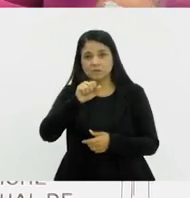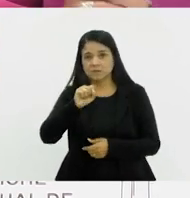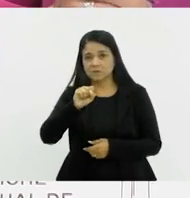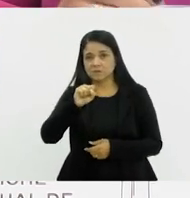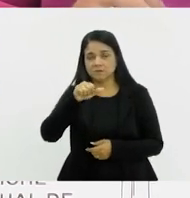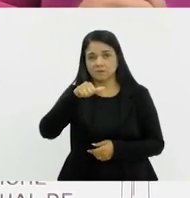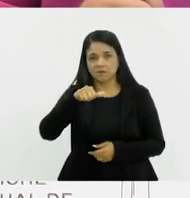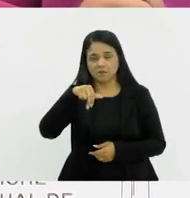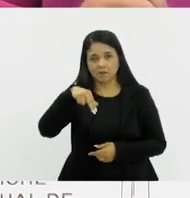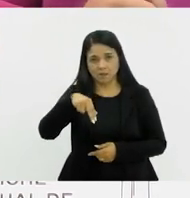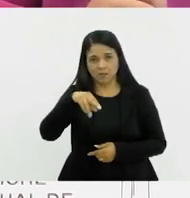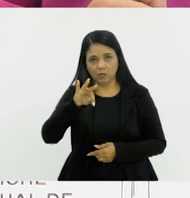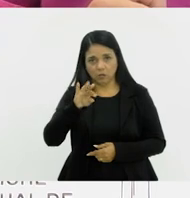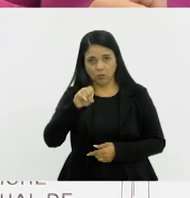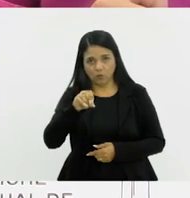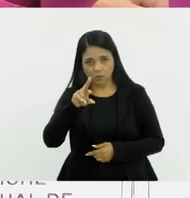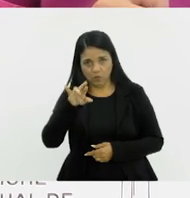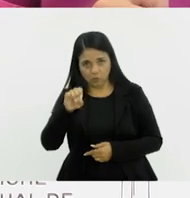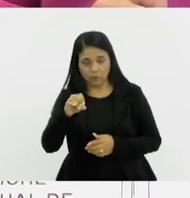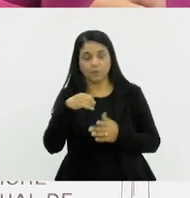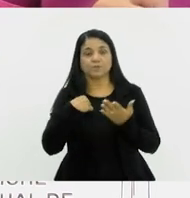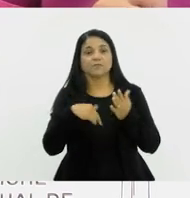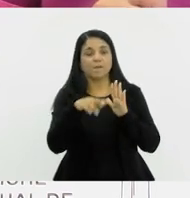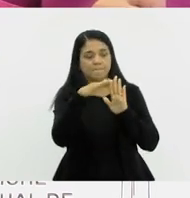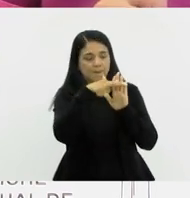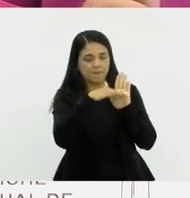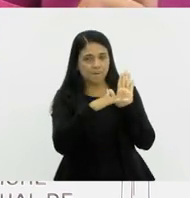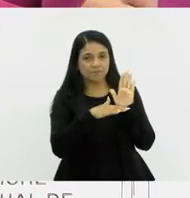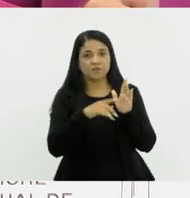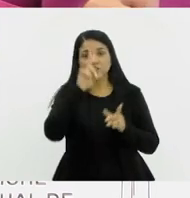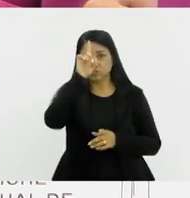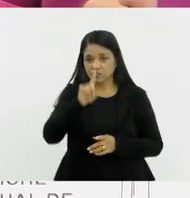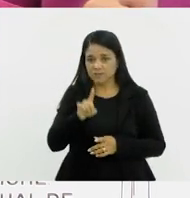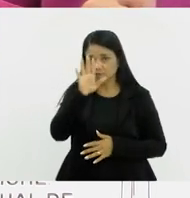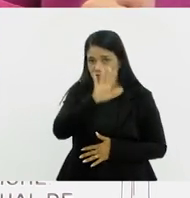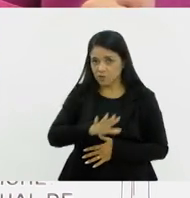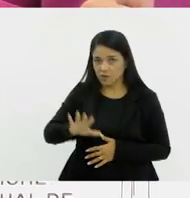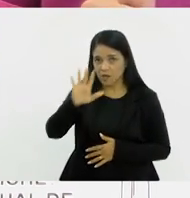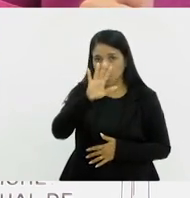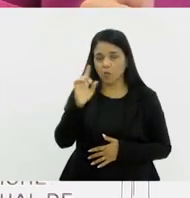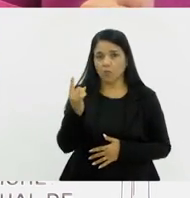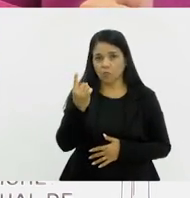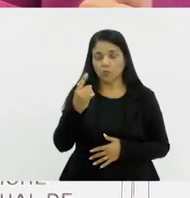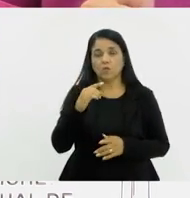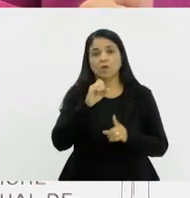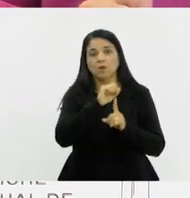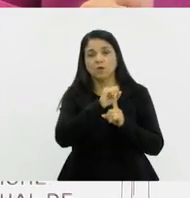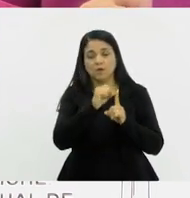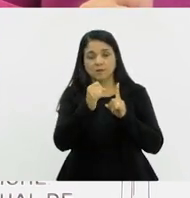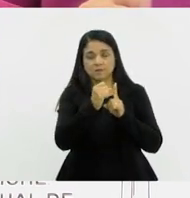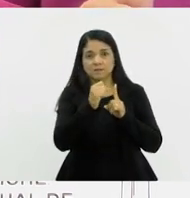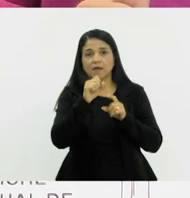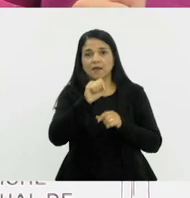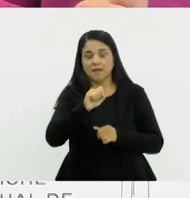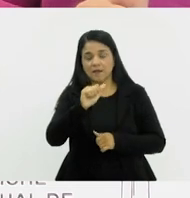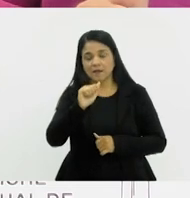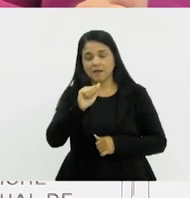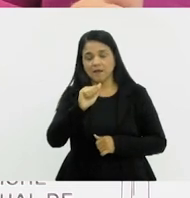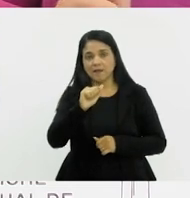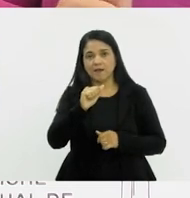previsto para o sanatório, né? Direção geral, um diretor geral, um assistente administrativo, com